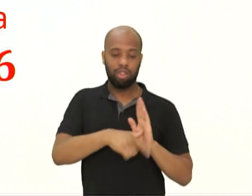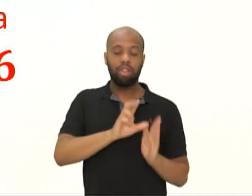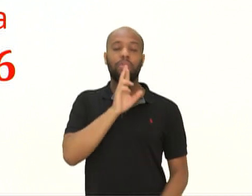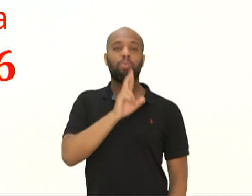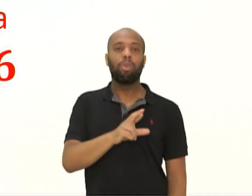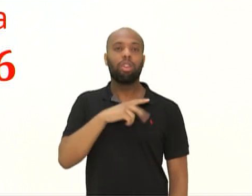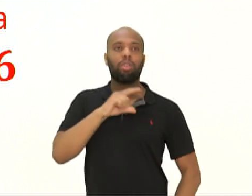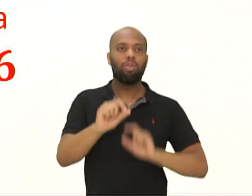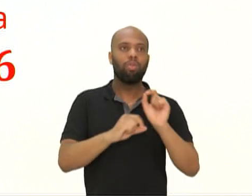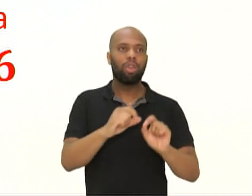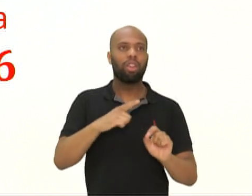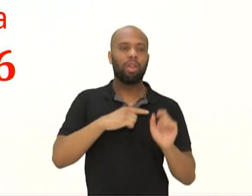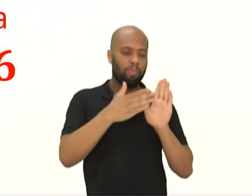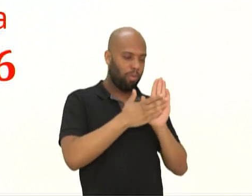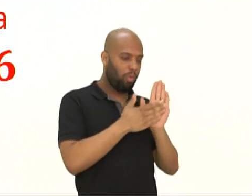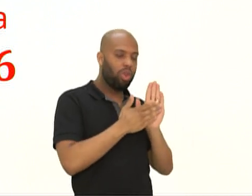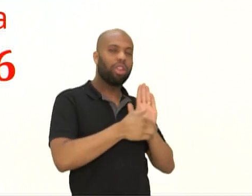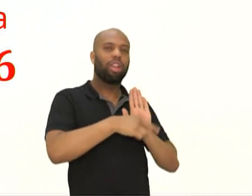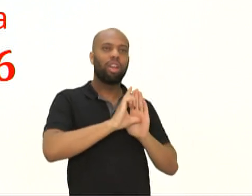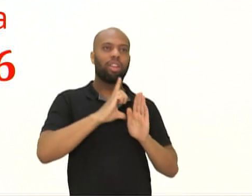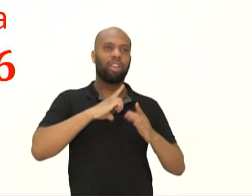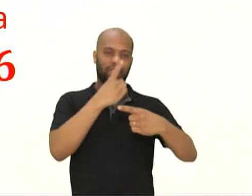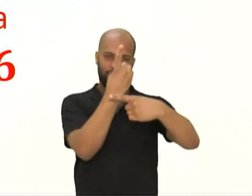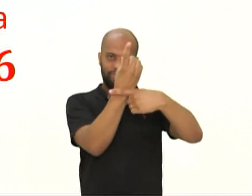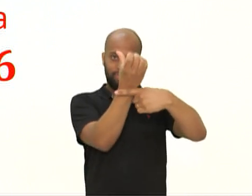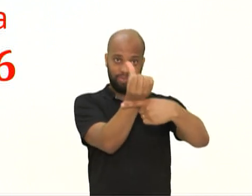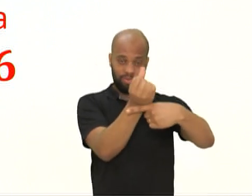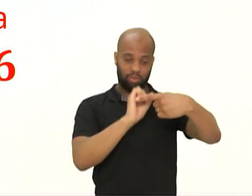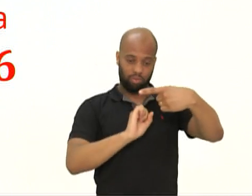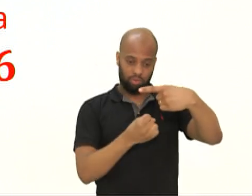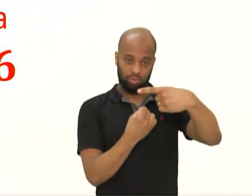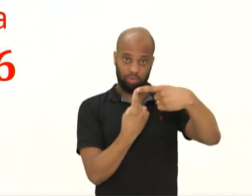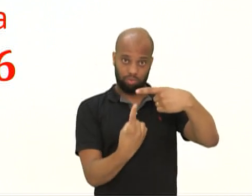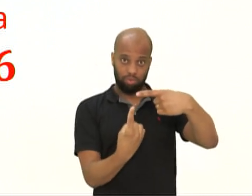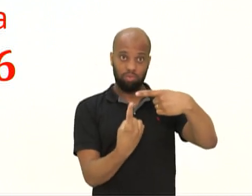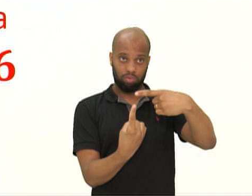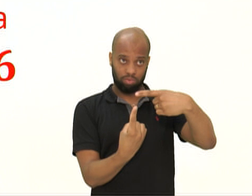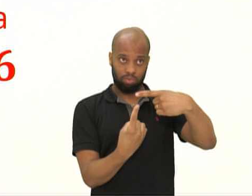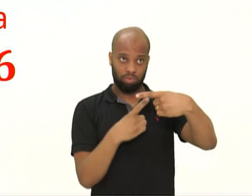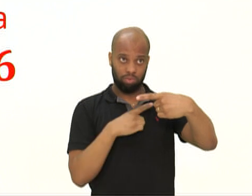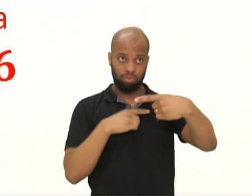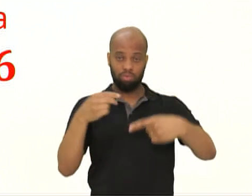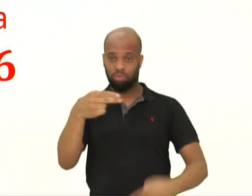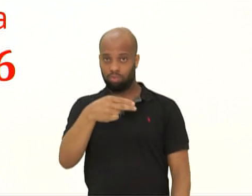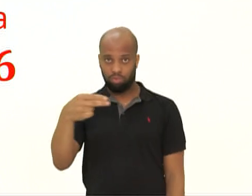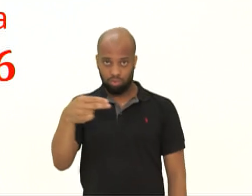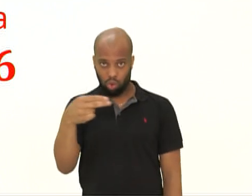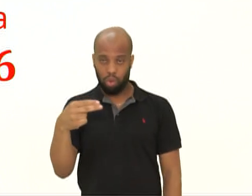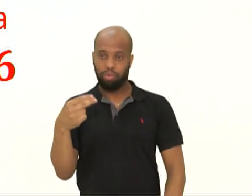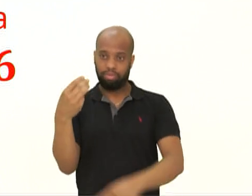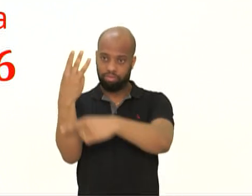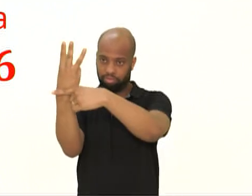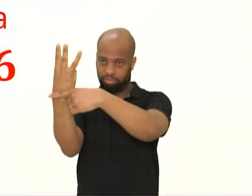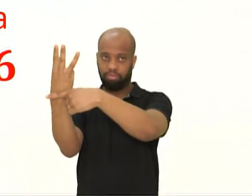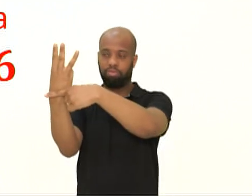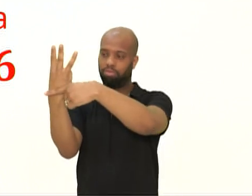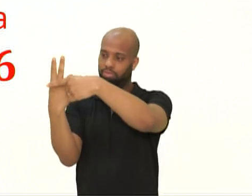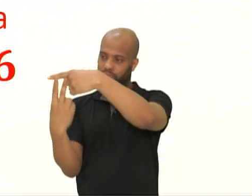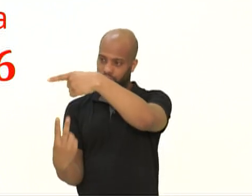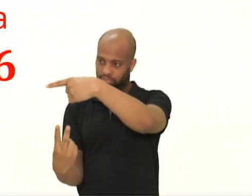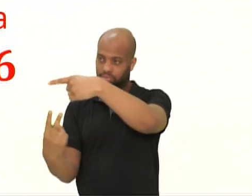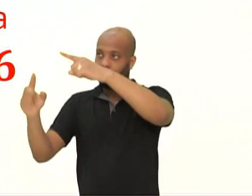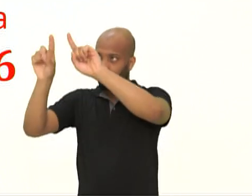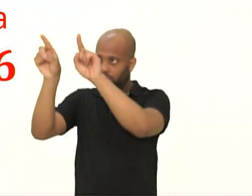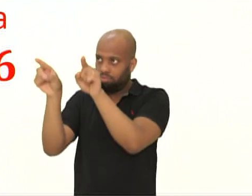esse 16 sobre 81 naquela mesma fração de base, que é o 3 meios. Fala,